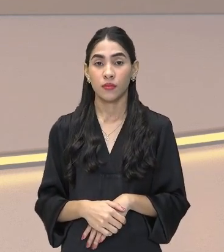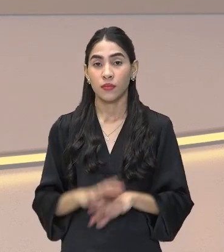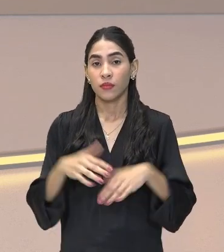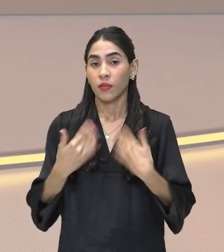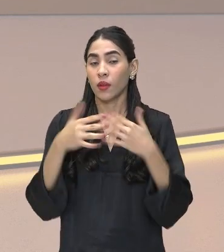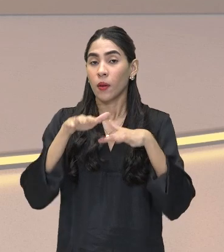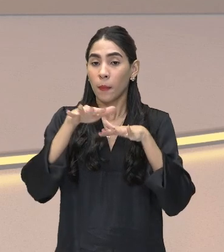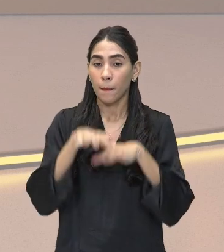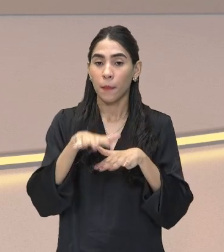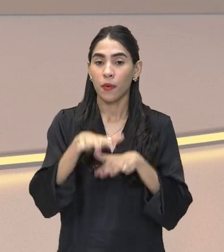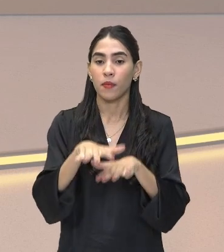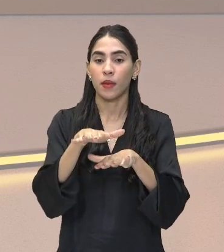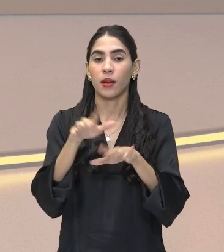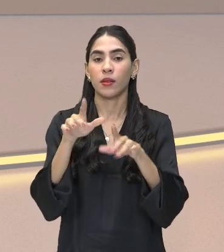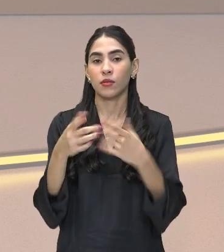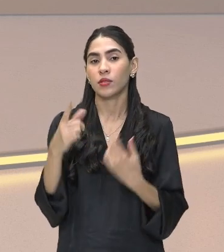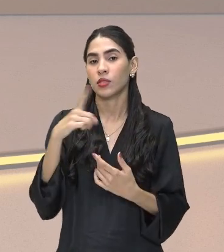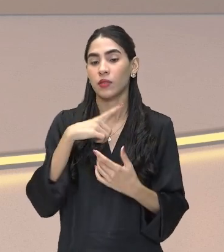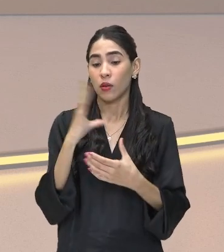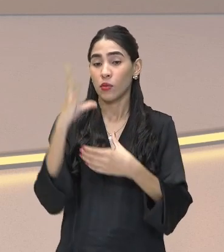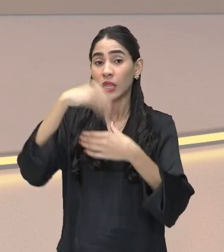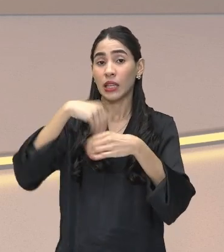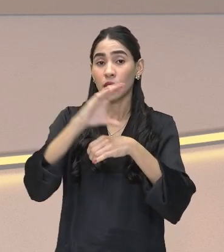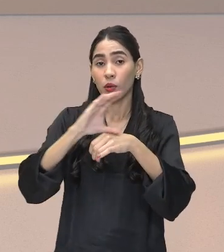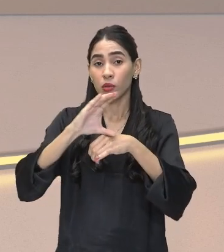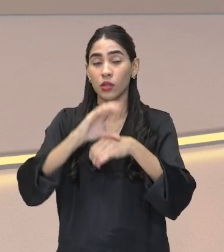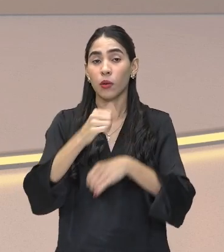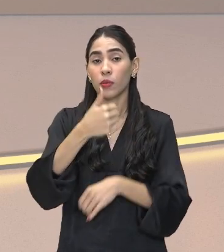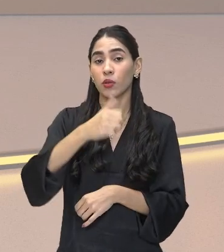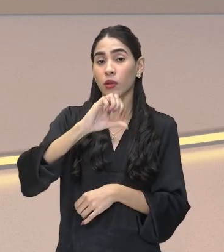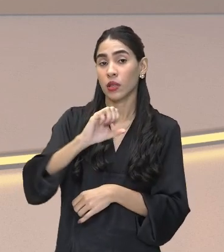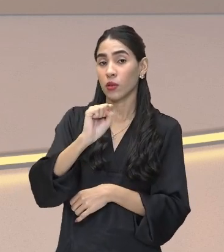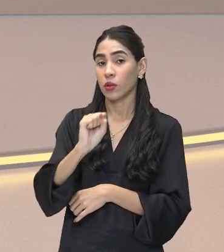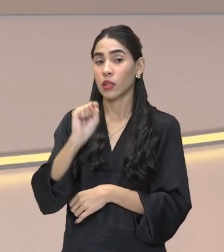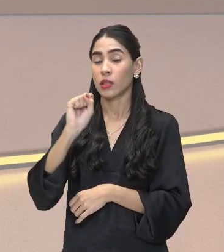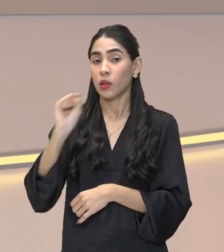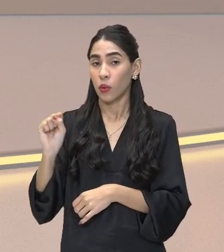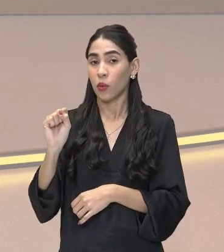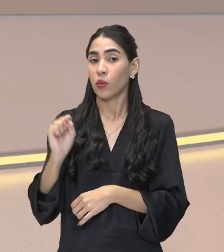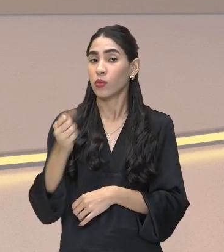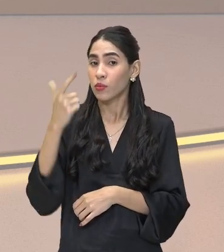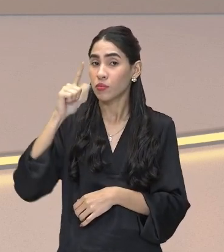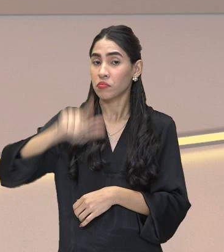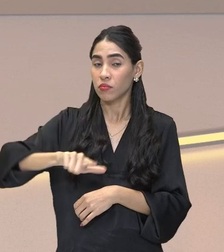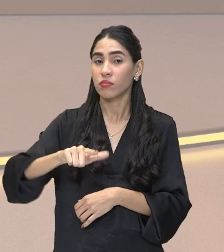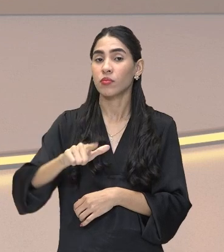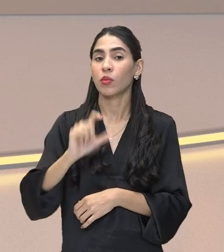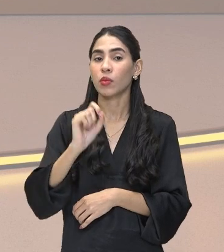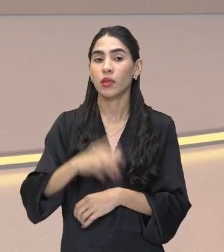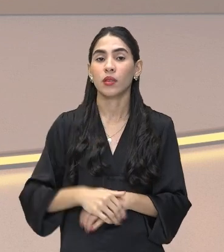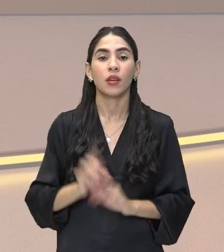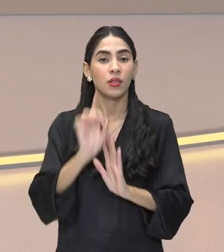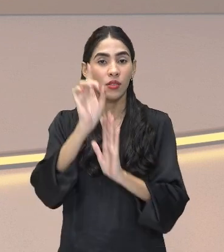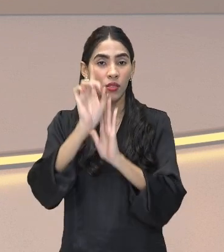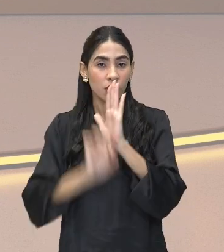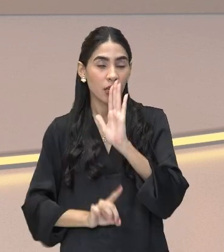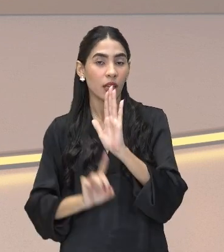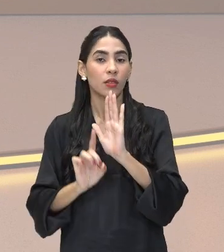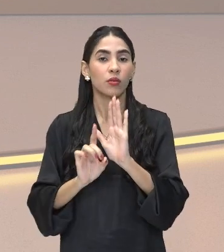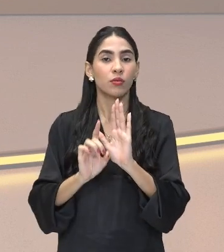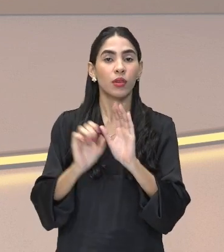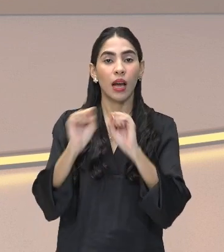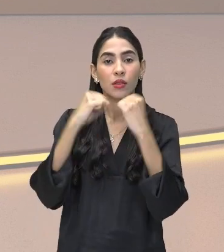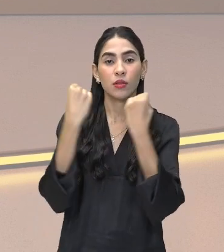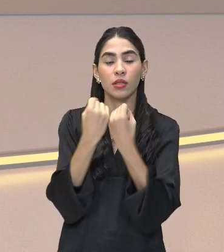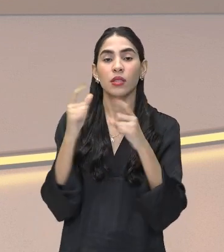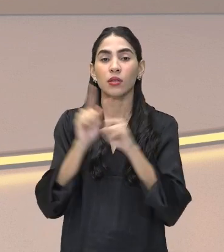movimentos, eles tiveram, na Constituição de 88, garantia, né, de direito de associação